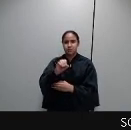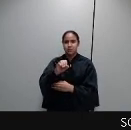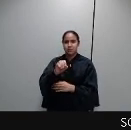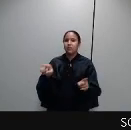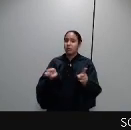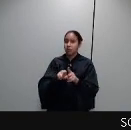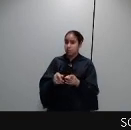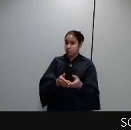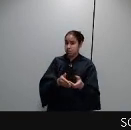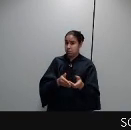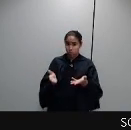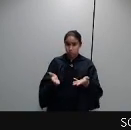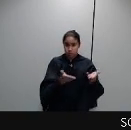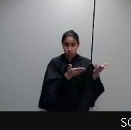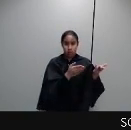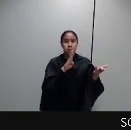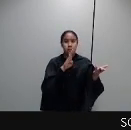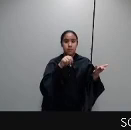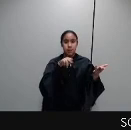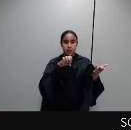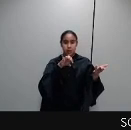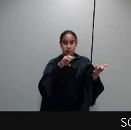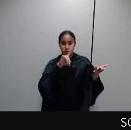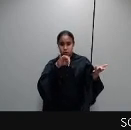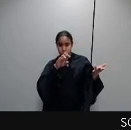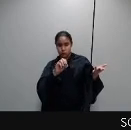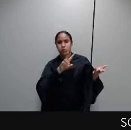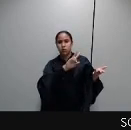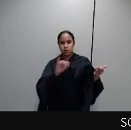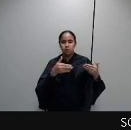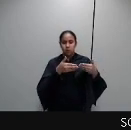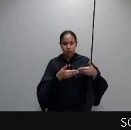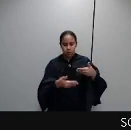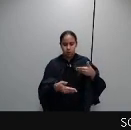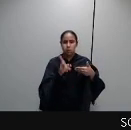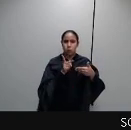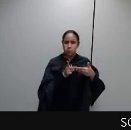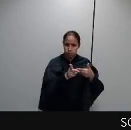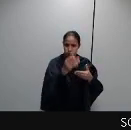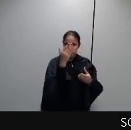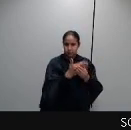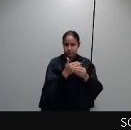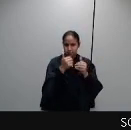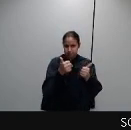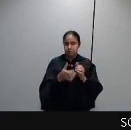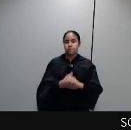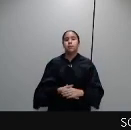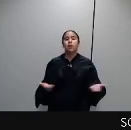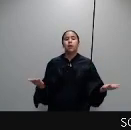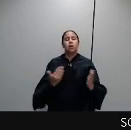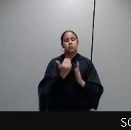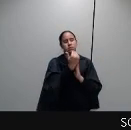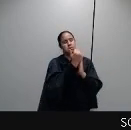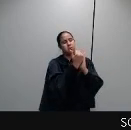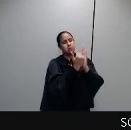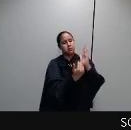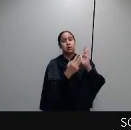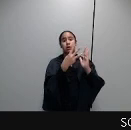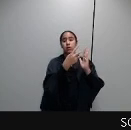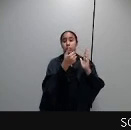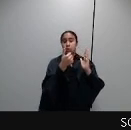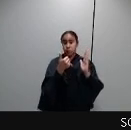Gonçalves Vamos agora para o item 31 doente do ministro Napoleão